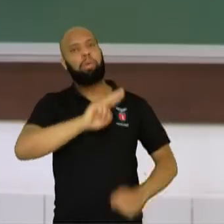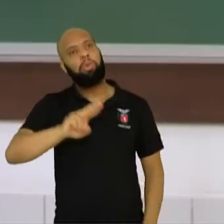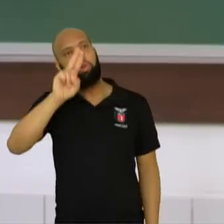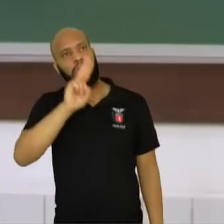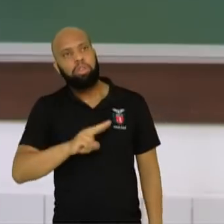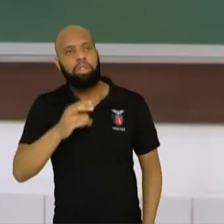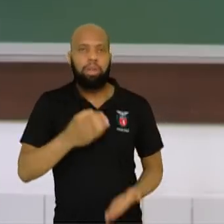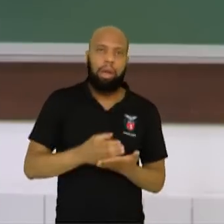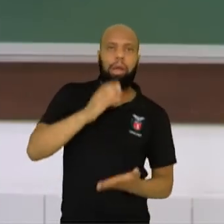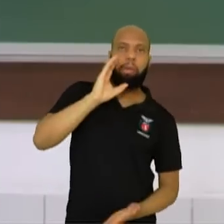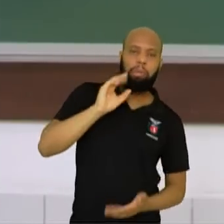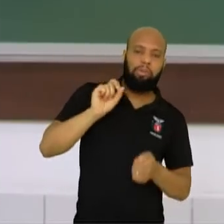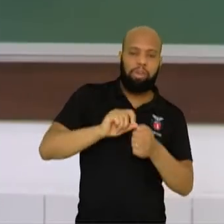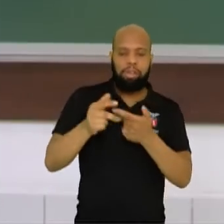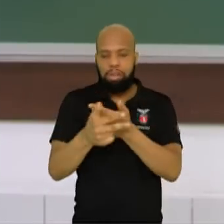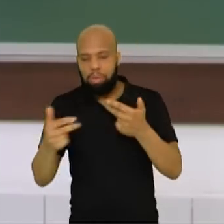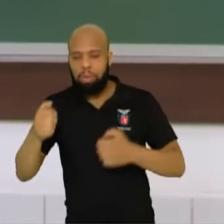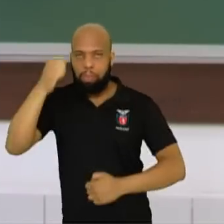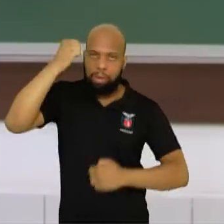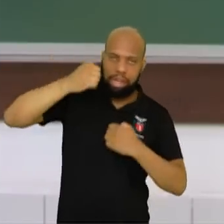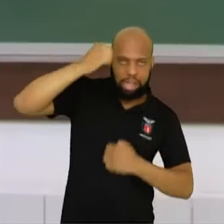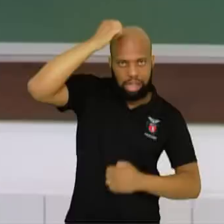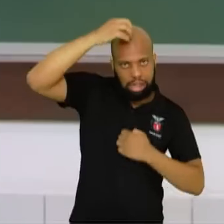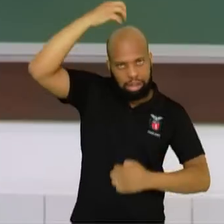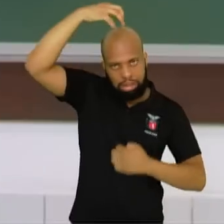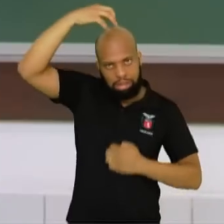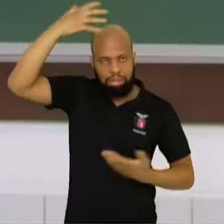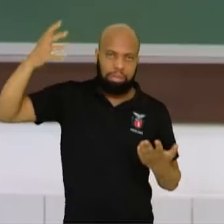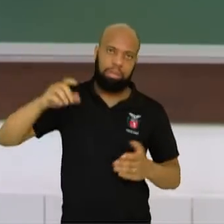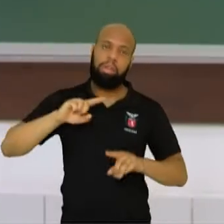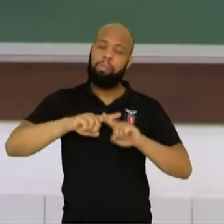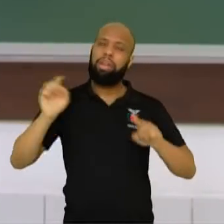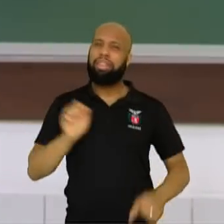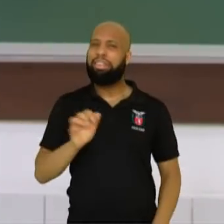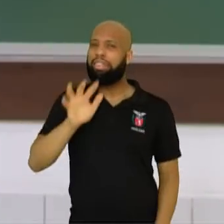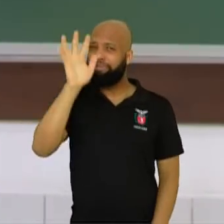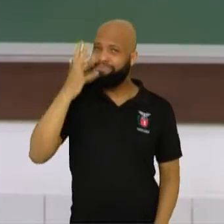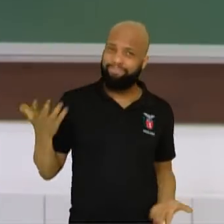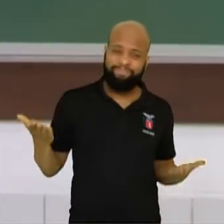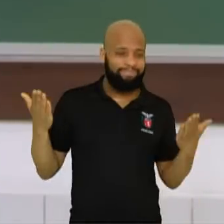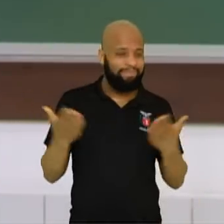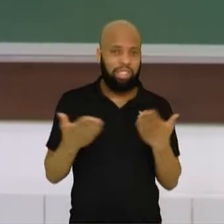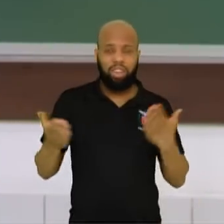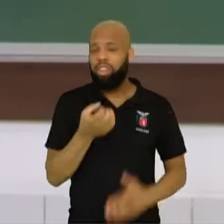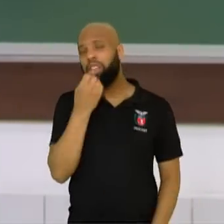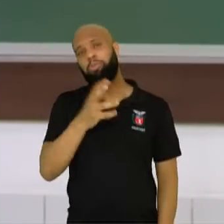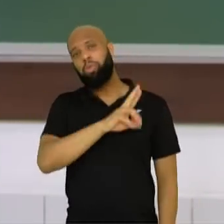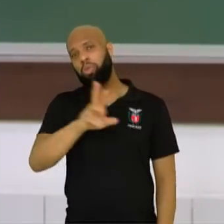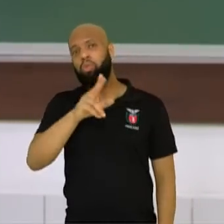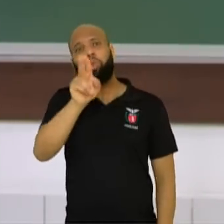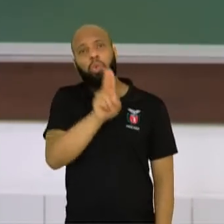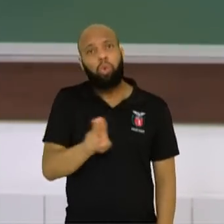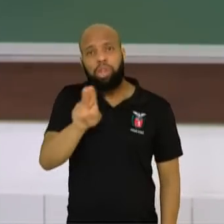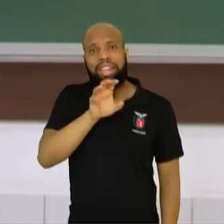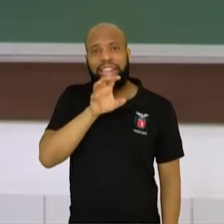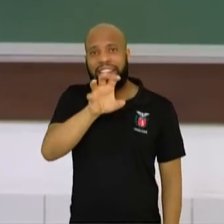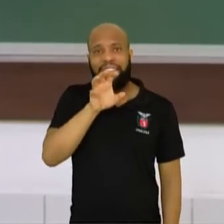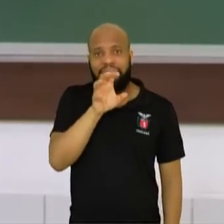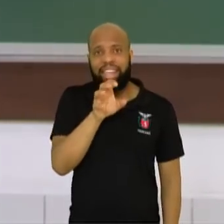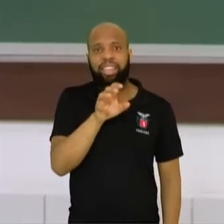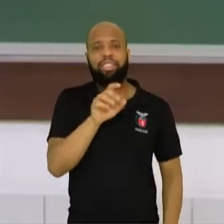gente mostra o complemento deste gráfico, o que falta para o 100%. Então,